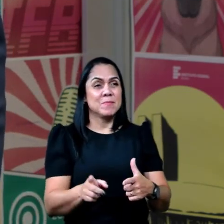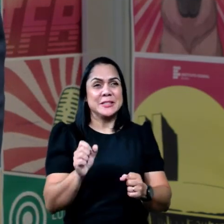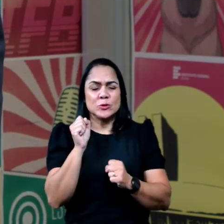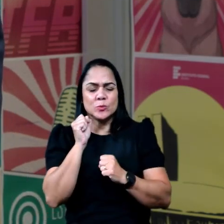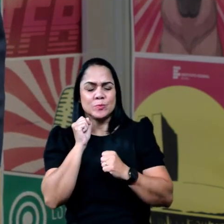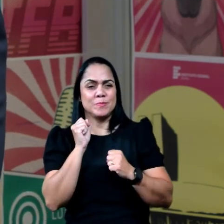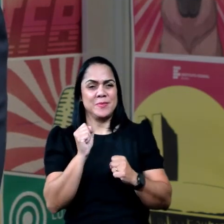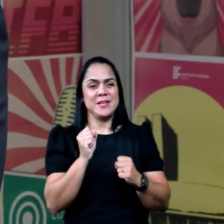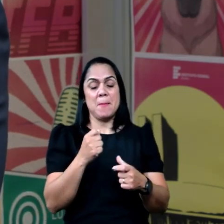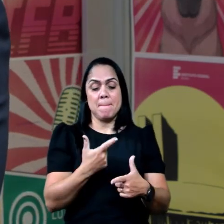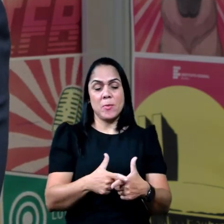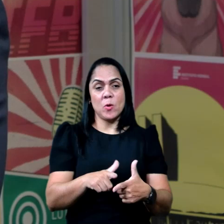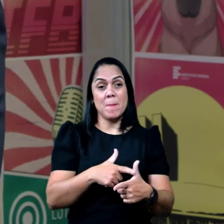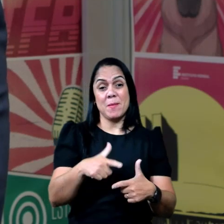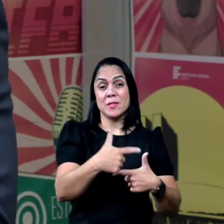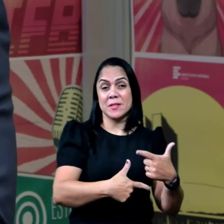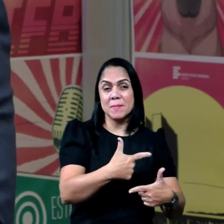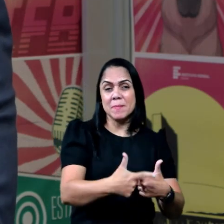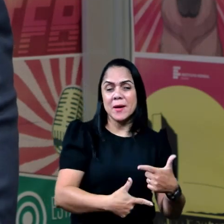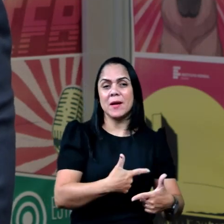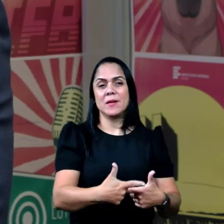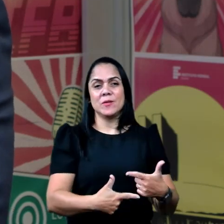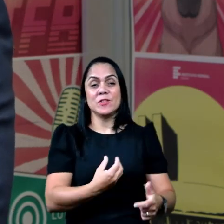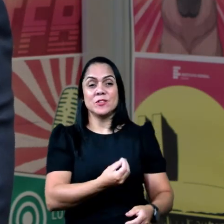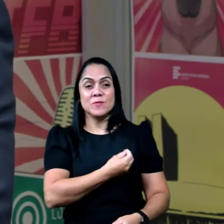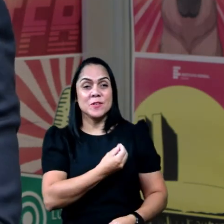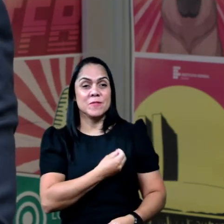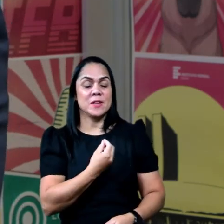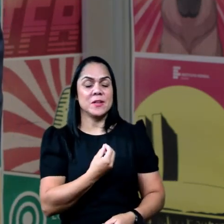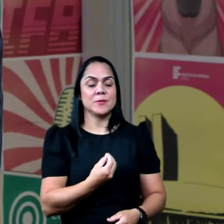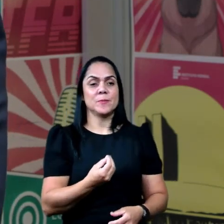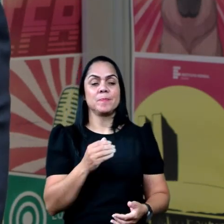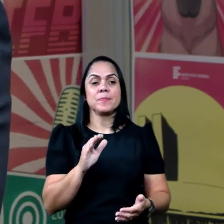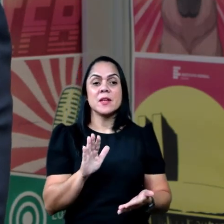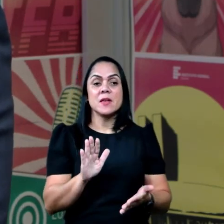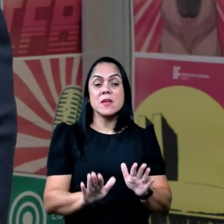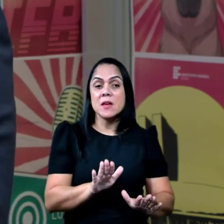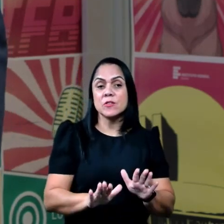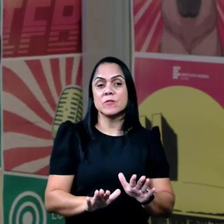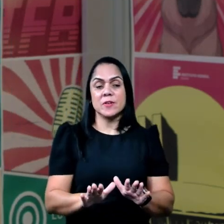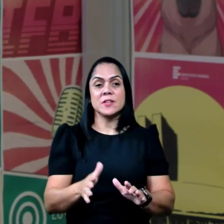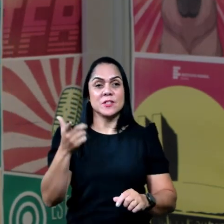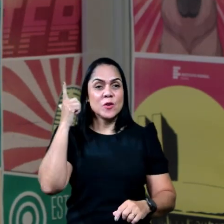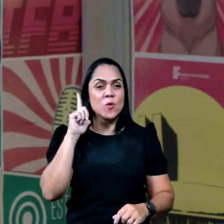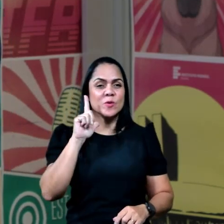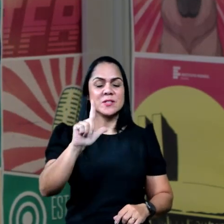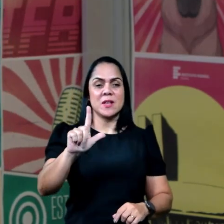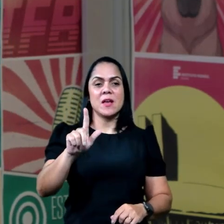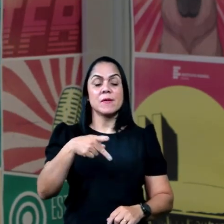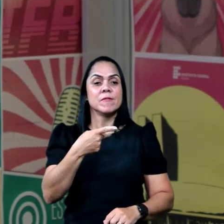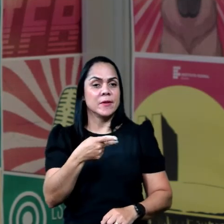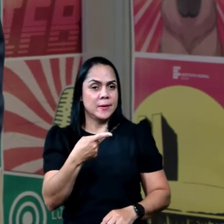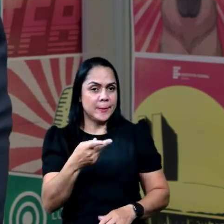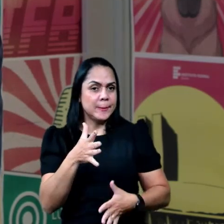de frequência, e às vezes ela consegue, hoje nós temos protocolos de acolhimento e ela consegue desabafar.